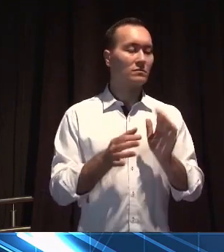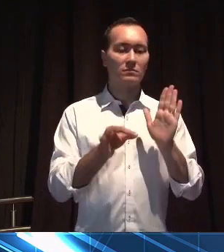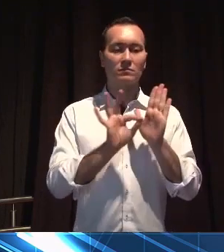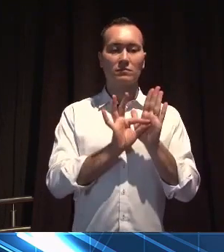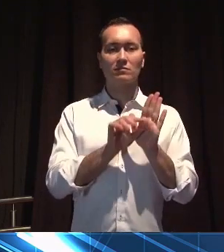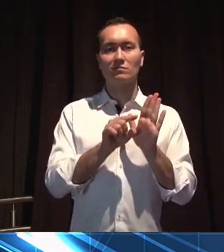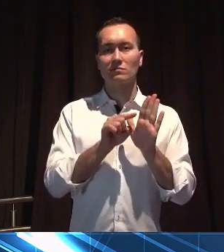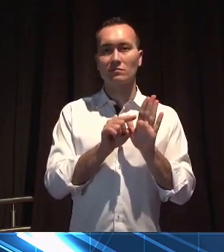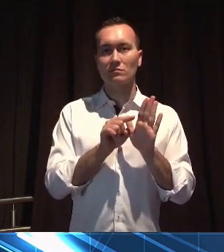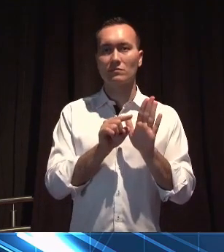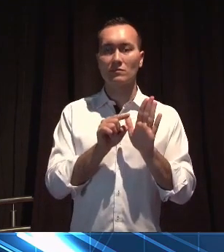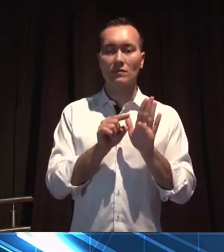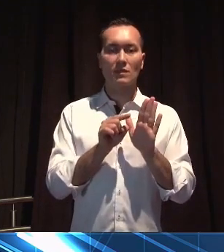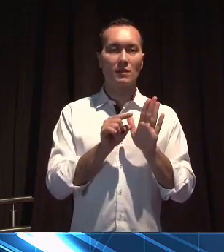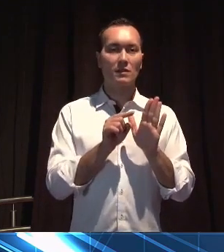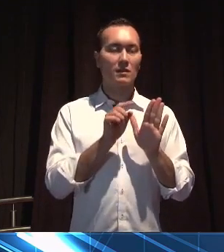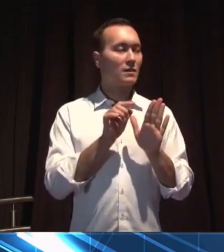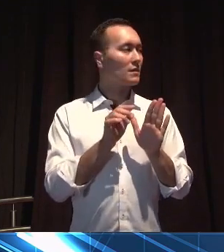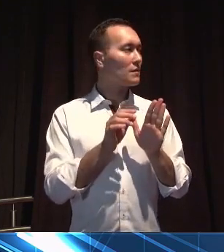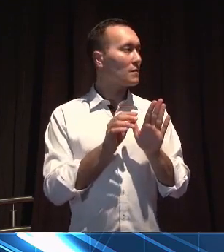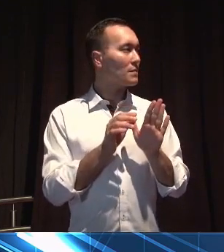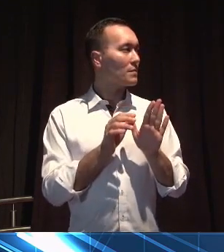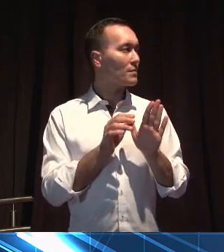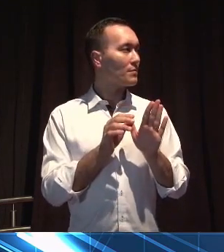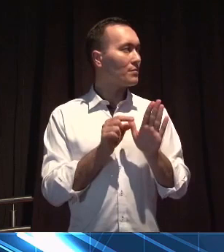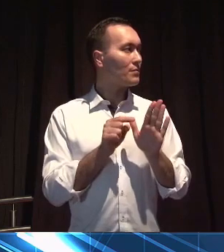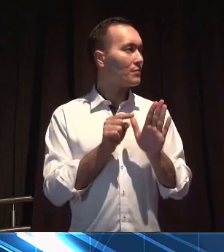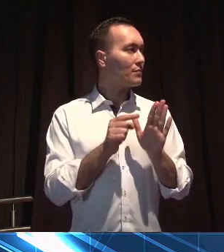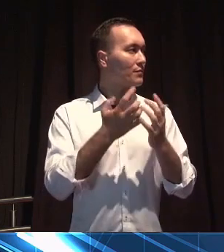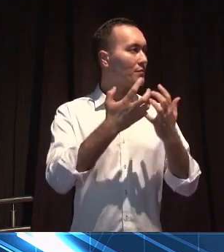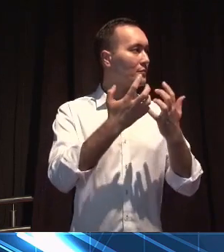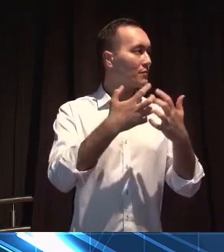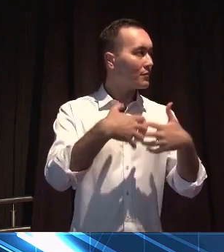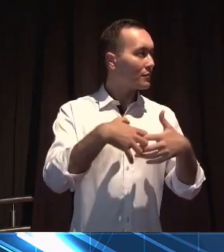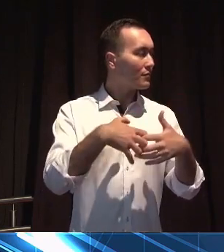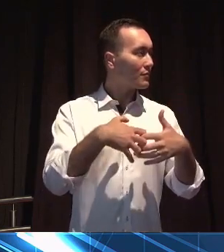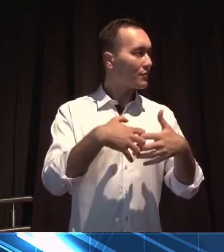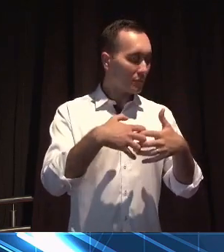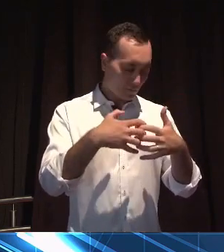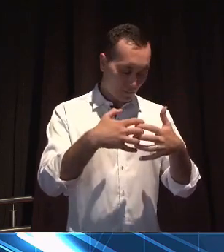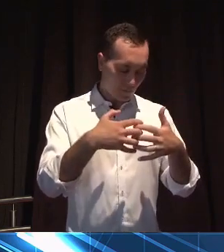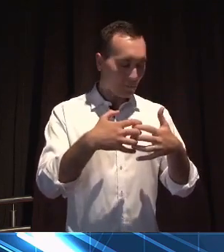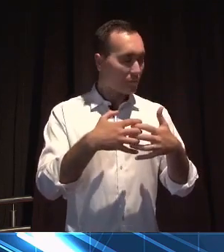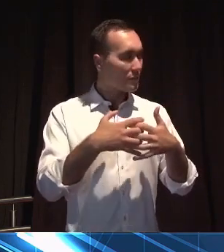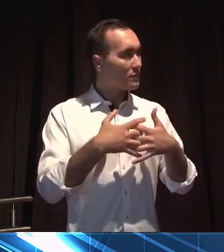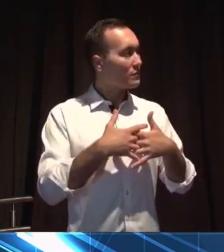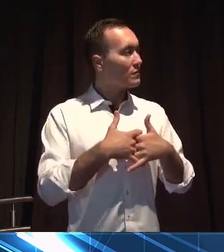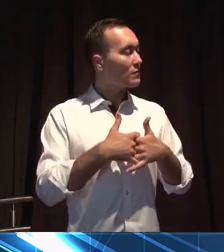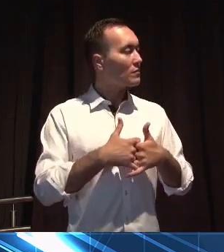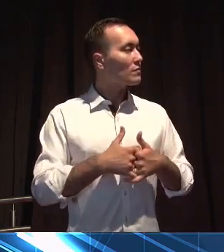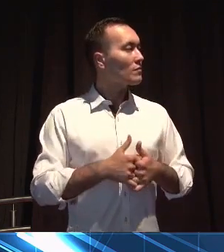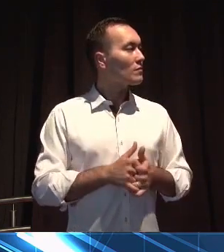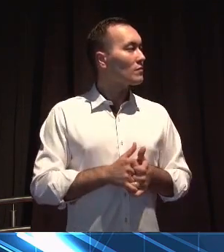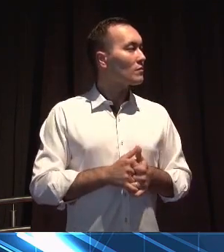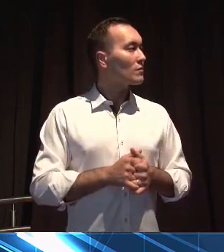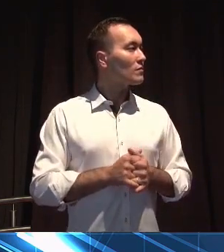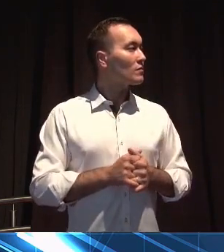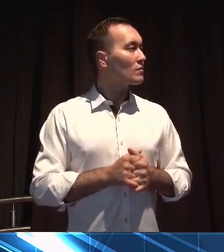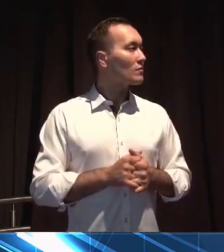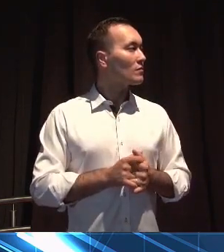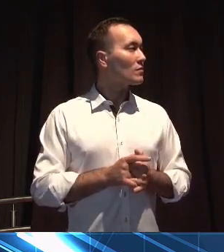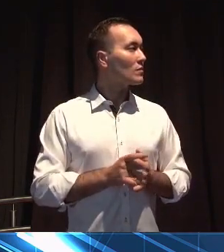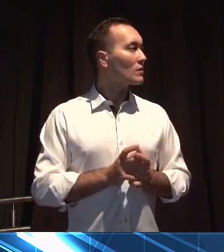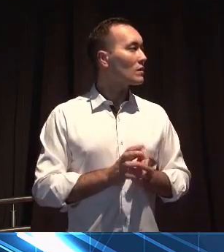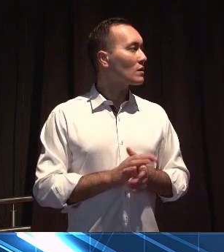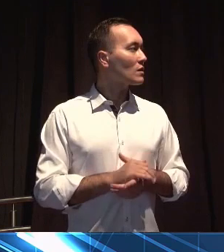por exemplo propets que é para a gente pegar arquivos de configuração né eles têm de hashtable E aí e na